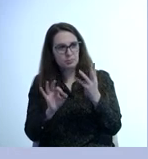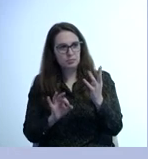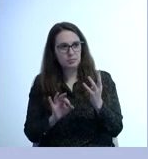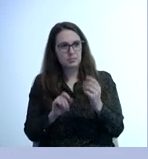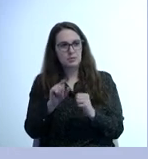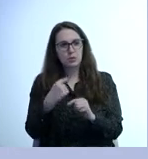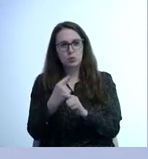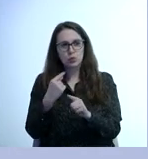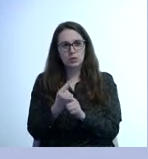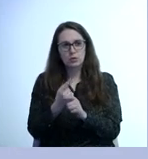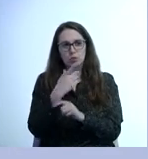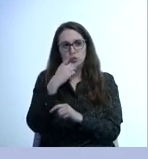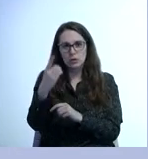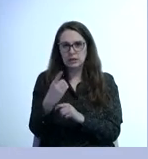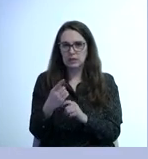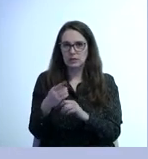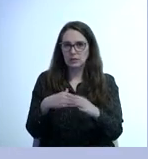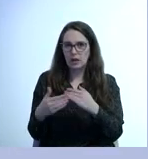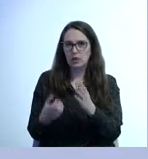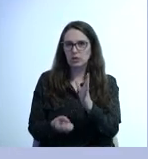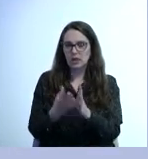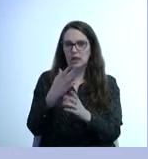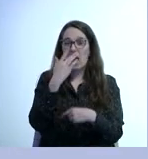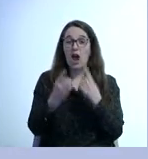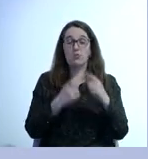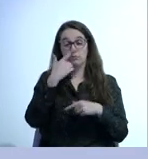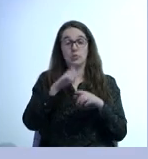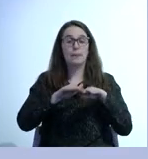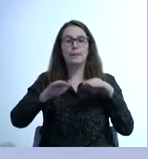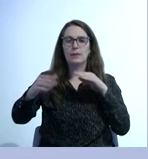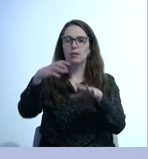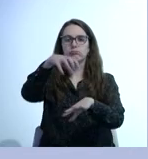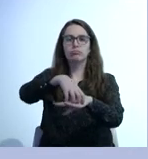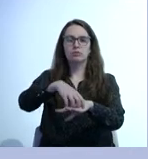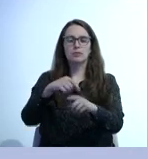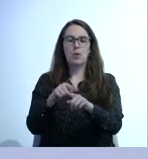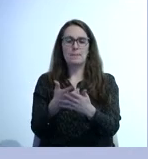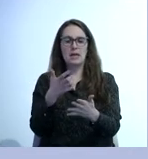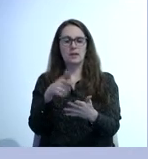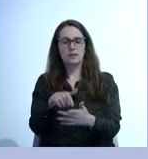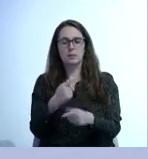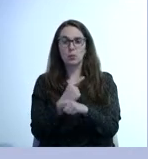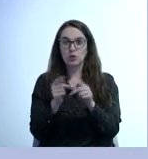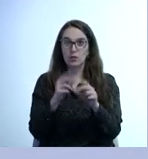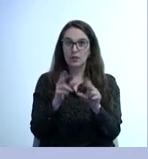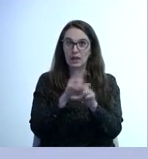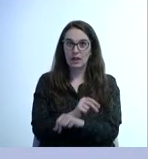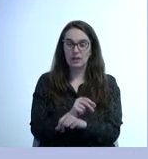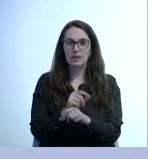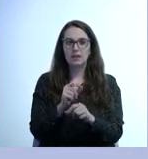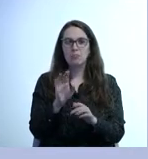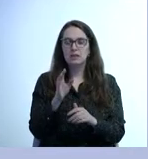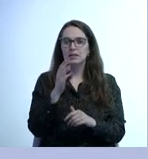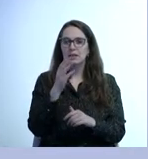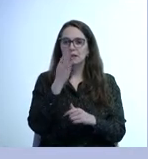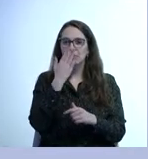que põe isoladamente, muitas vezes obras isoladas, está aí de novo, sobrevoa,